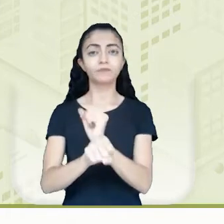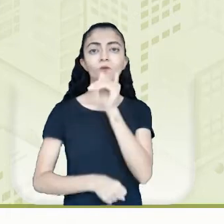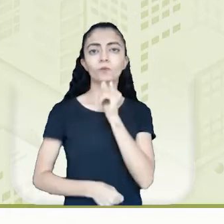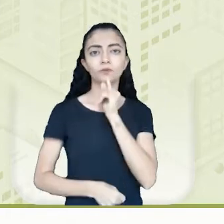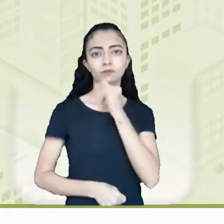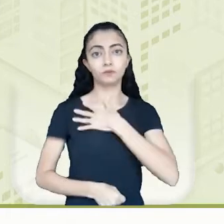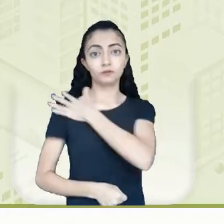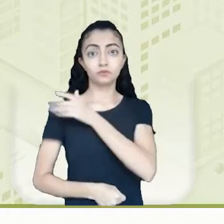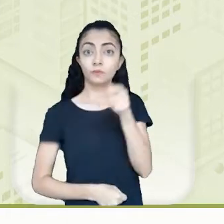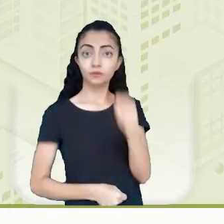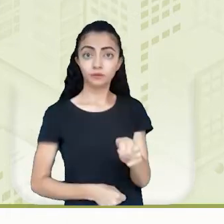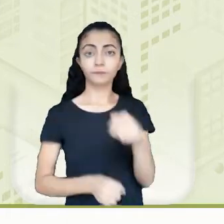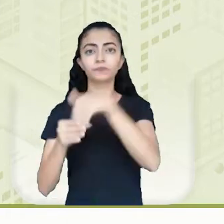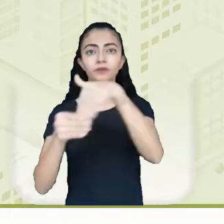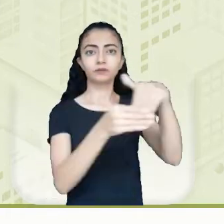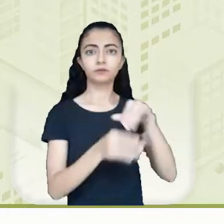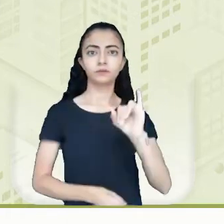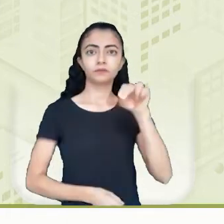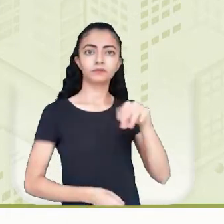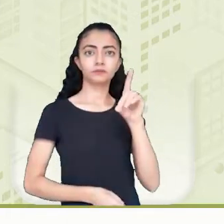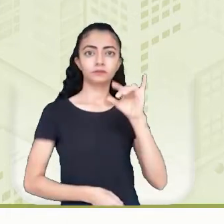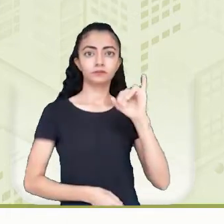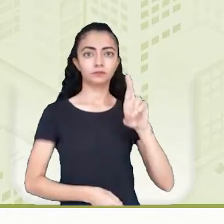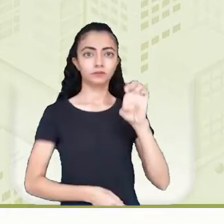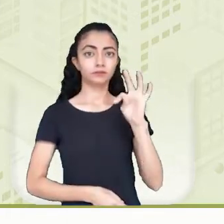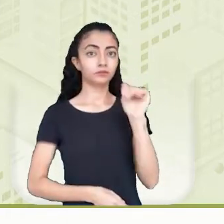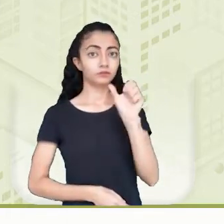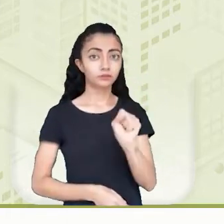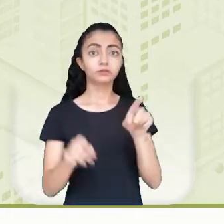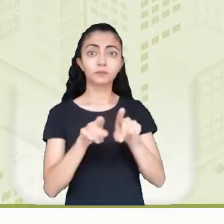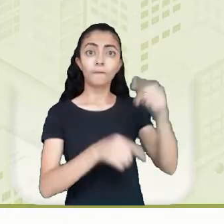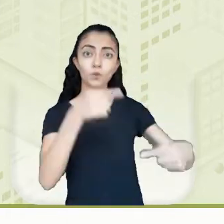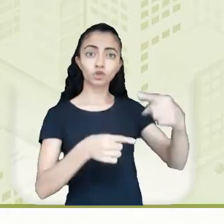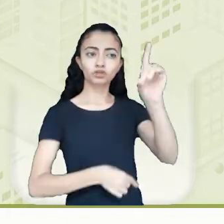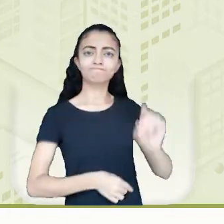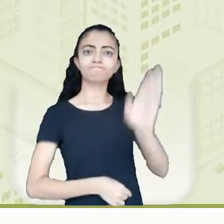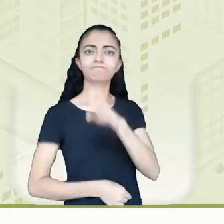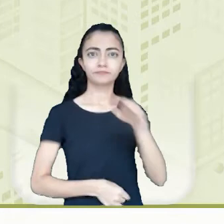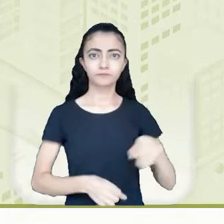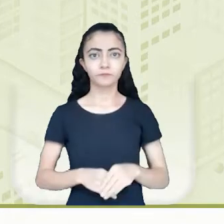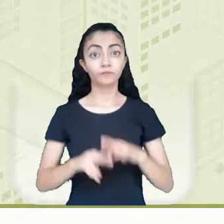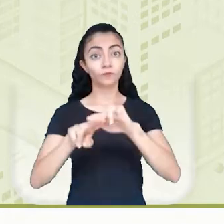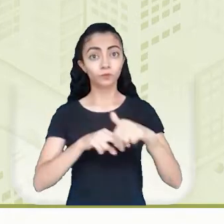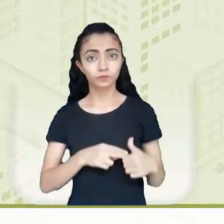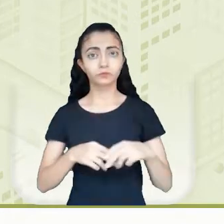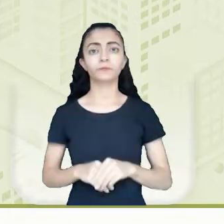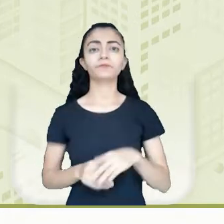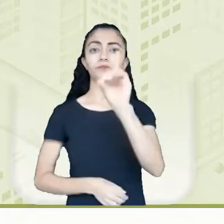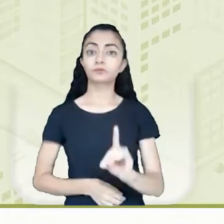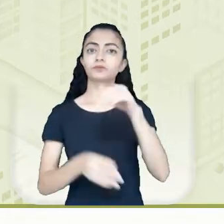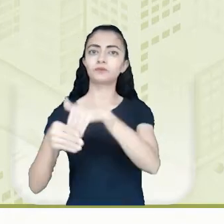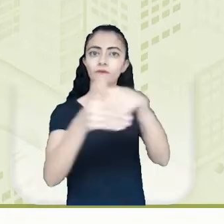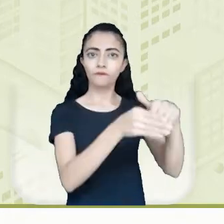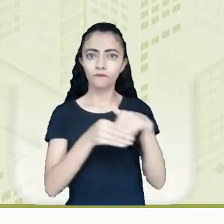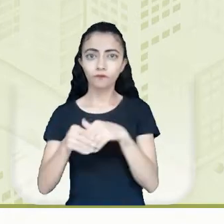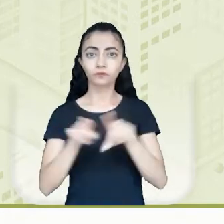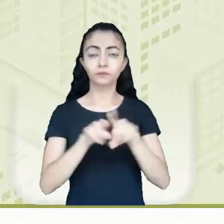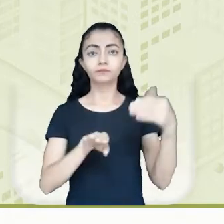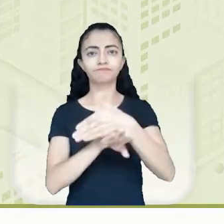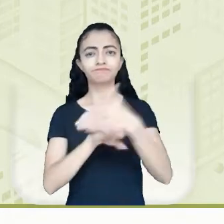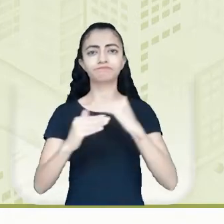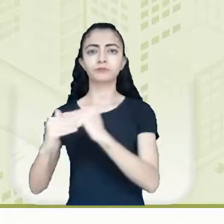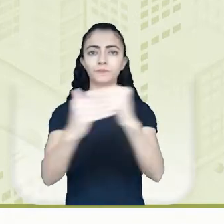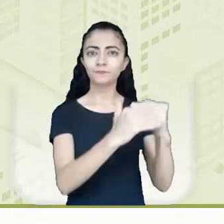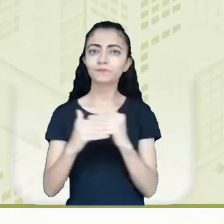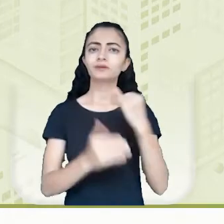em alguns períodos históricos, como em ditaduras, eleições indiretas e cassações políticas. Por isso, o voto universal e